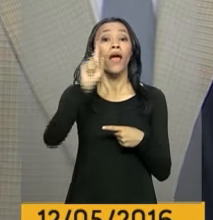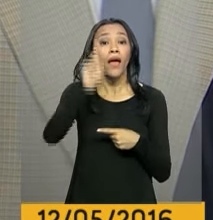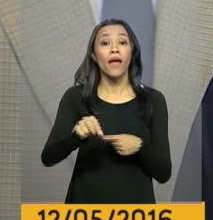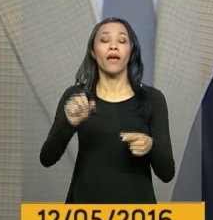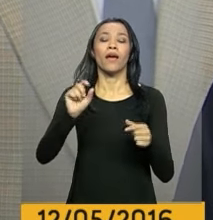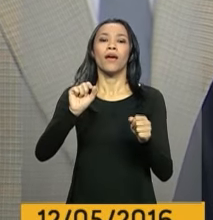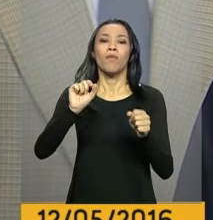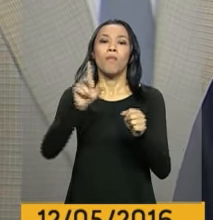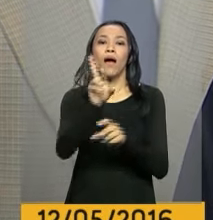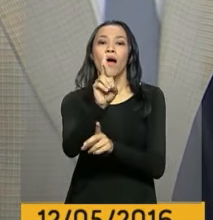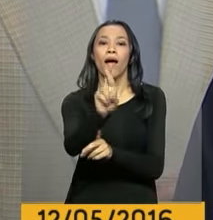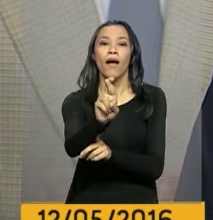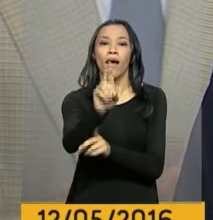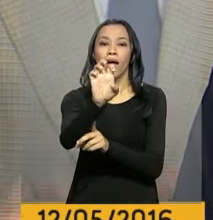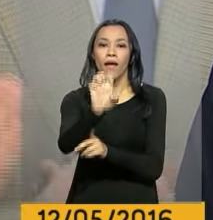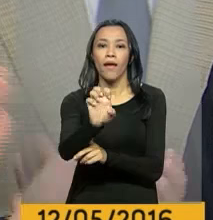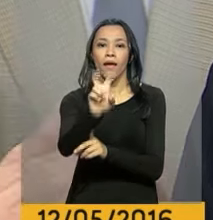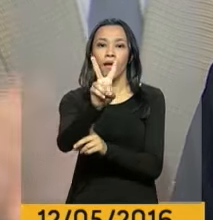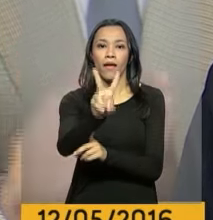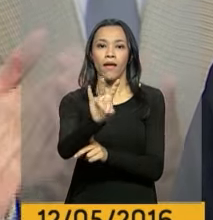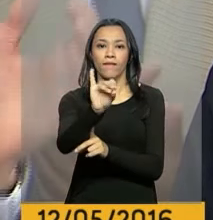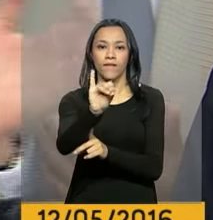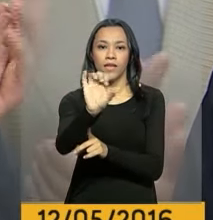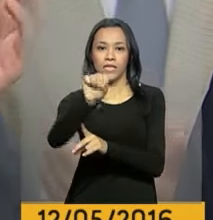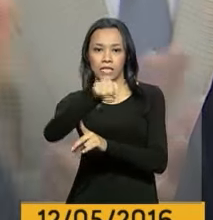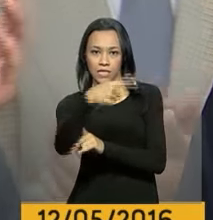Pacto Federativo.